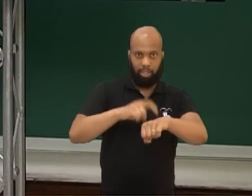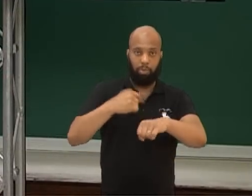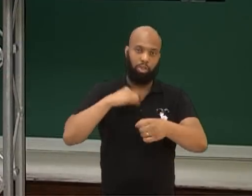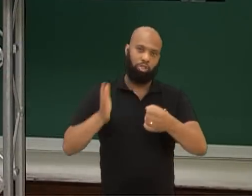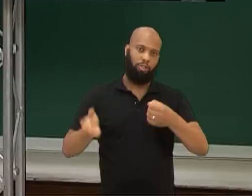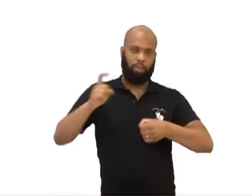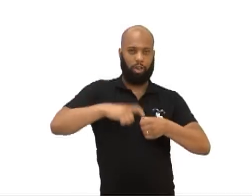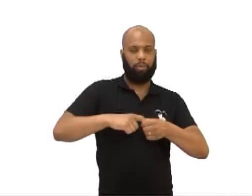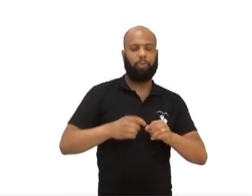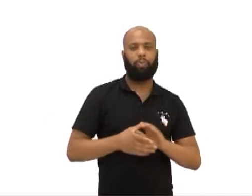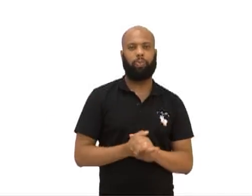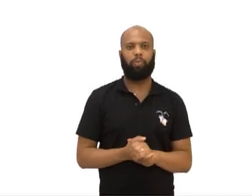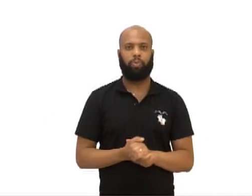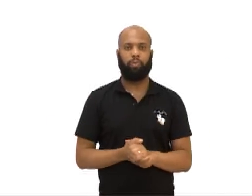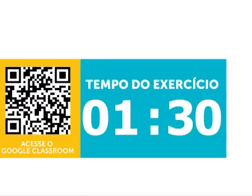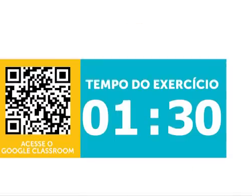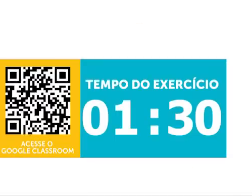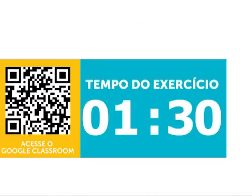E eu já volto.